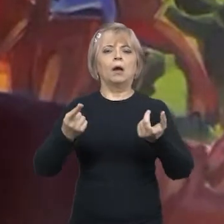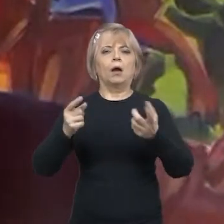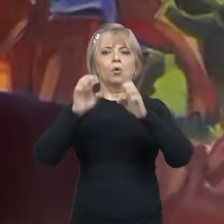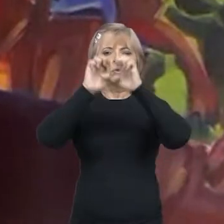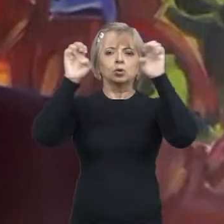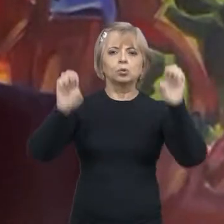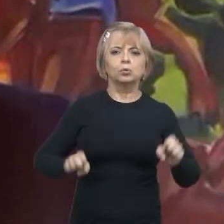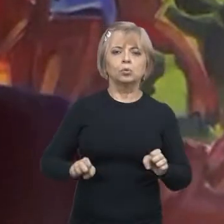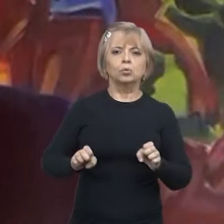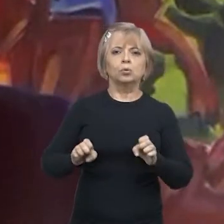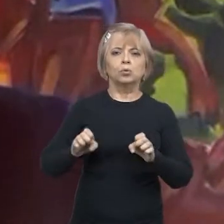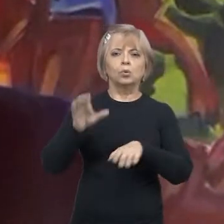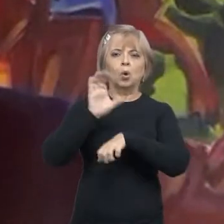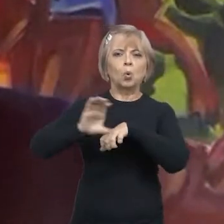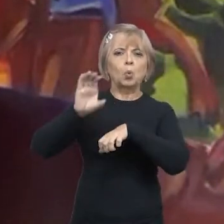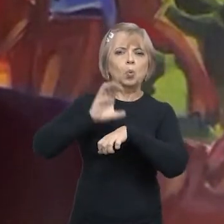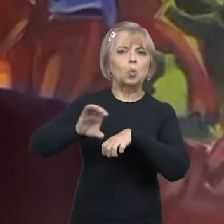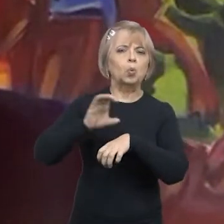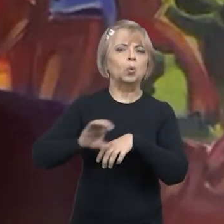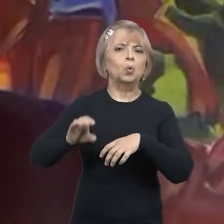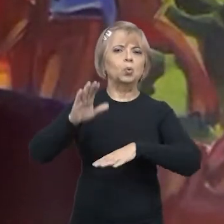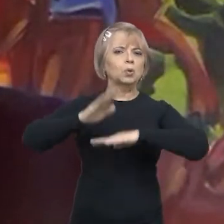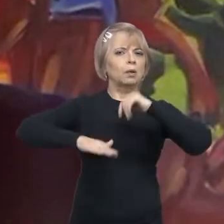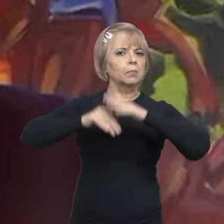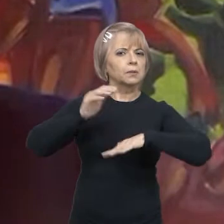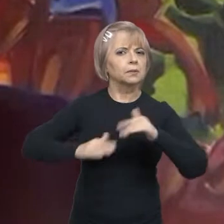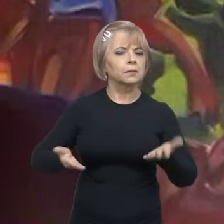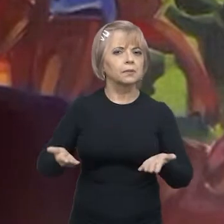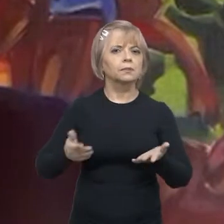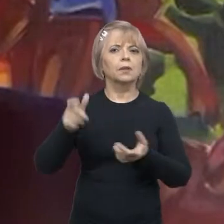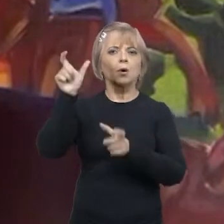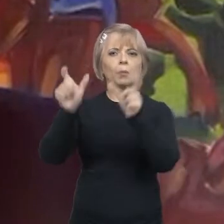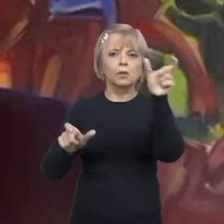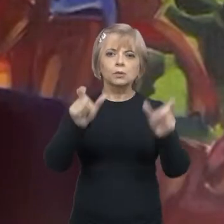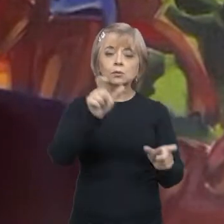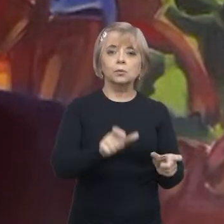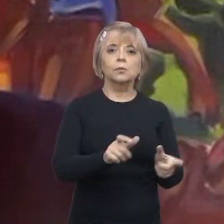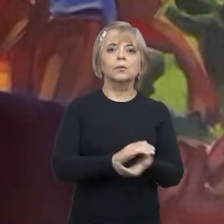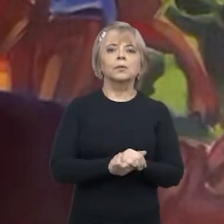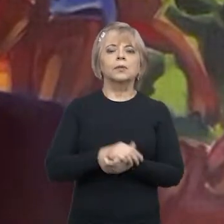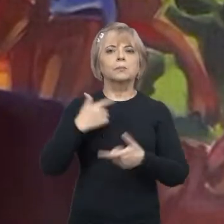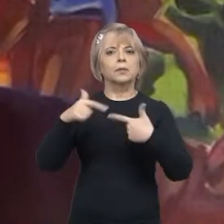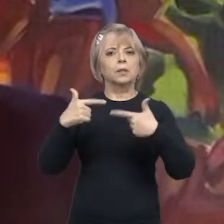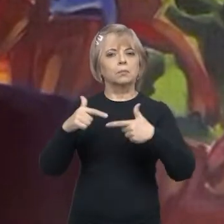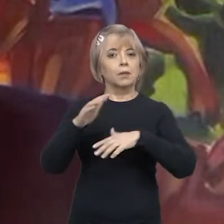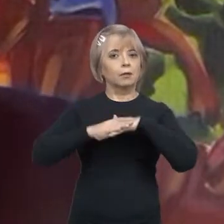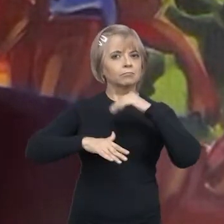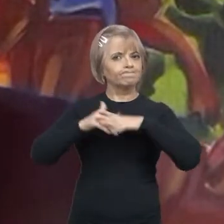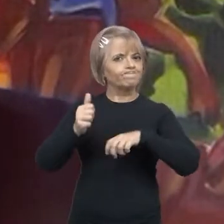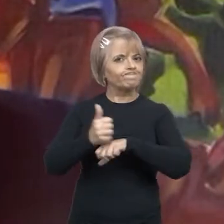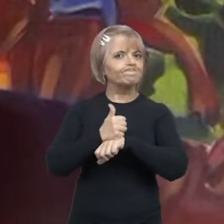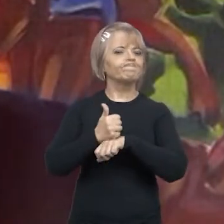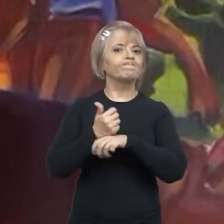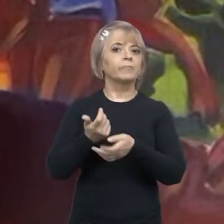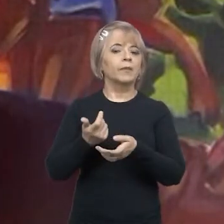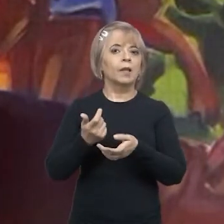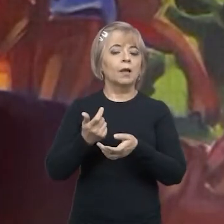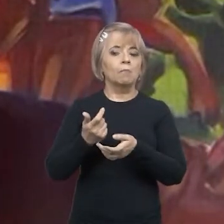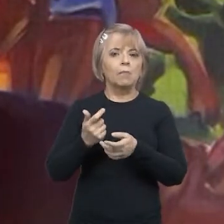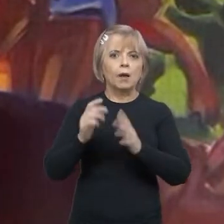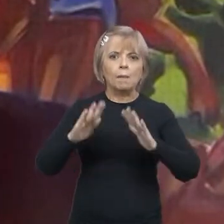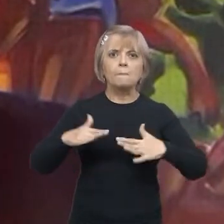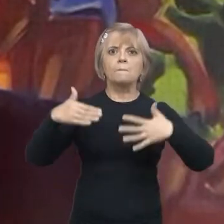de pessoal, para que a gente possa, então, começar a atuar num novo padrão. E, justamente,